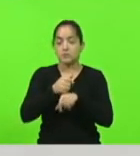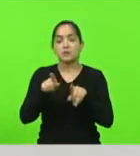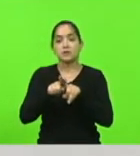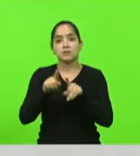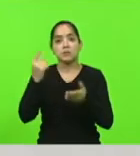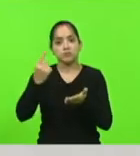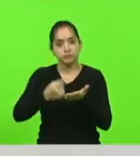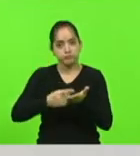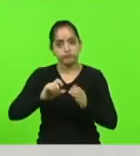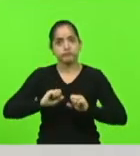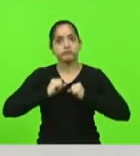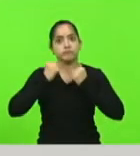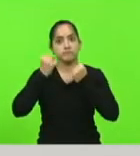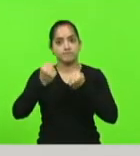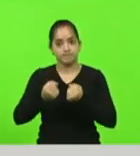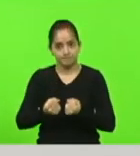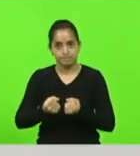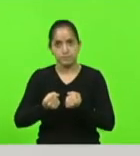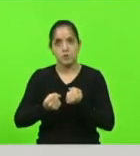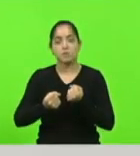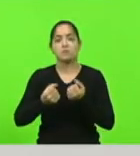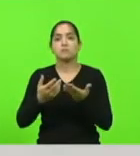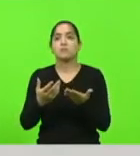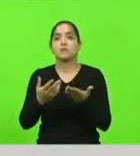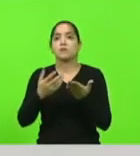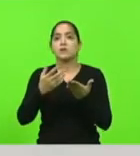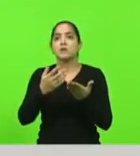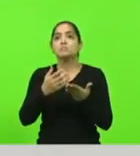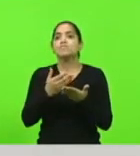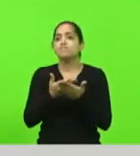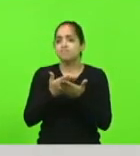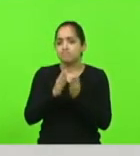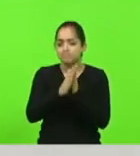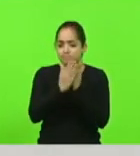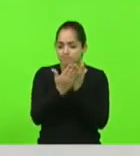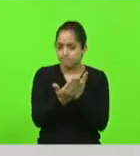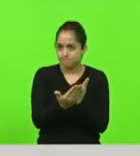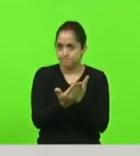a defender os princípios cristãos.